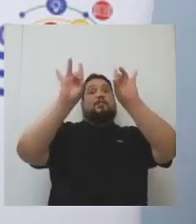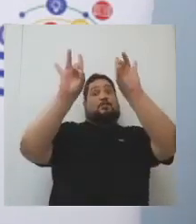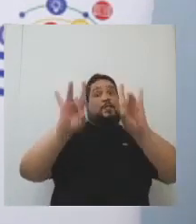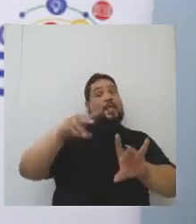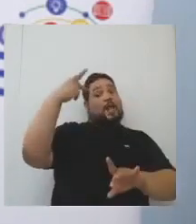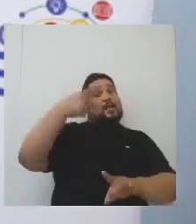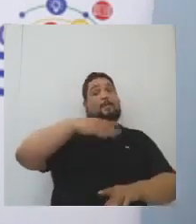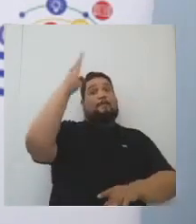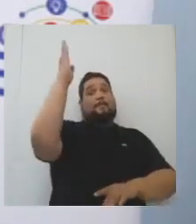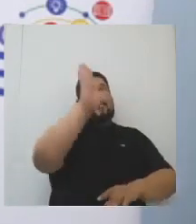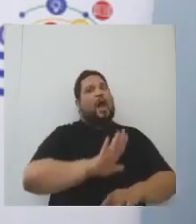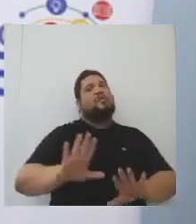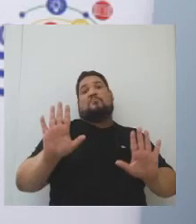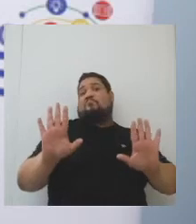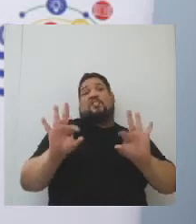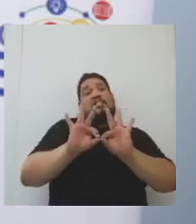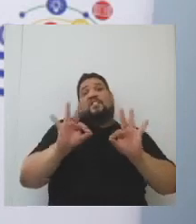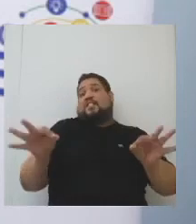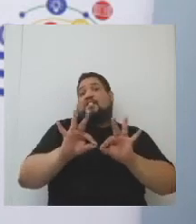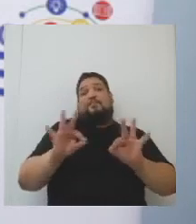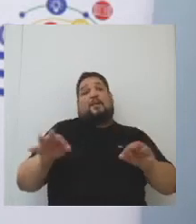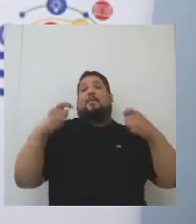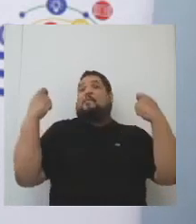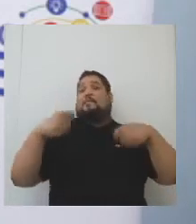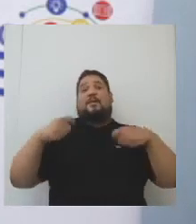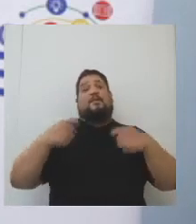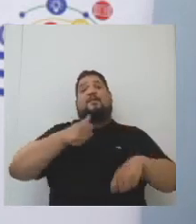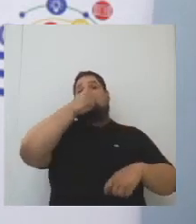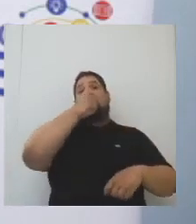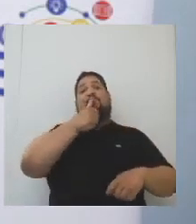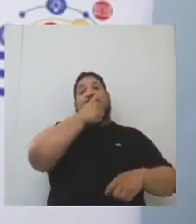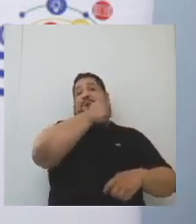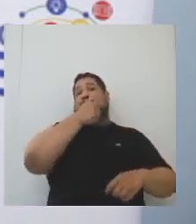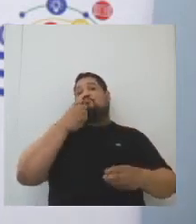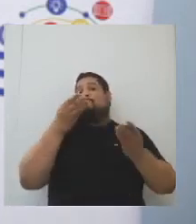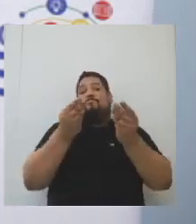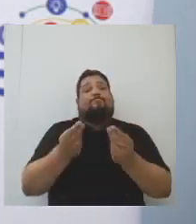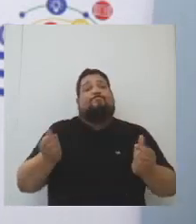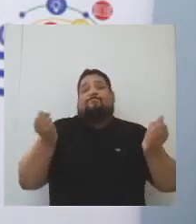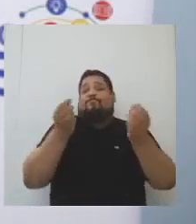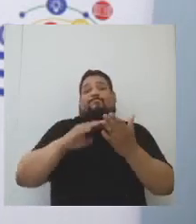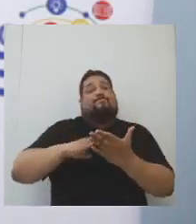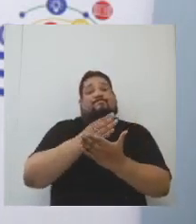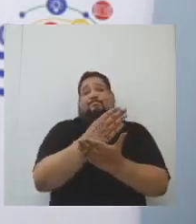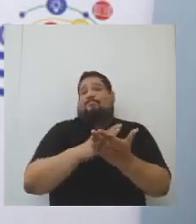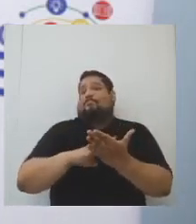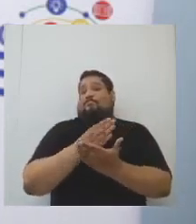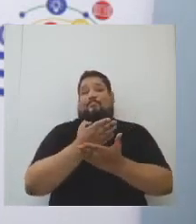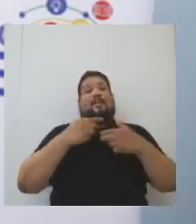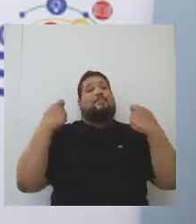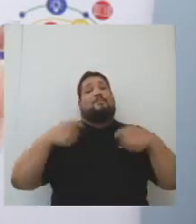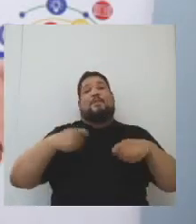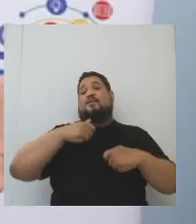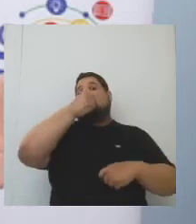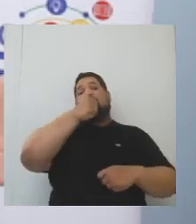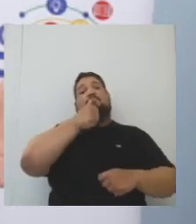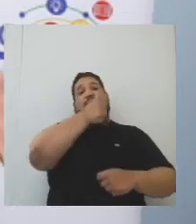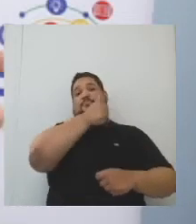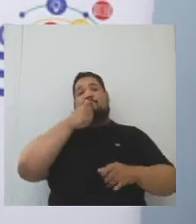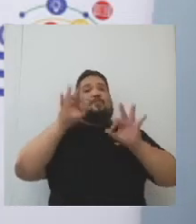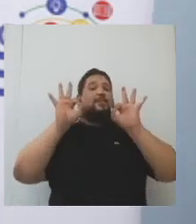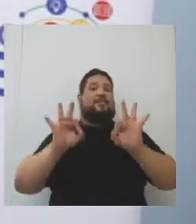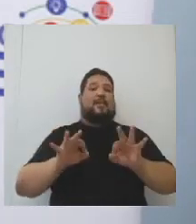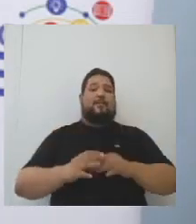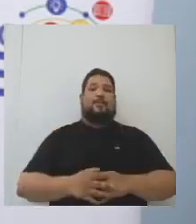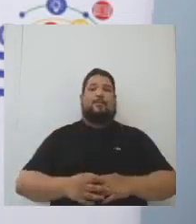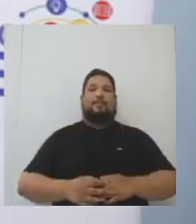onde está? Era o que tinha, então eles tinham que na ocasião, se nesse momento, nesse contexto, tem que se conformar com o que tinha em